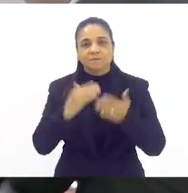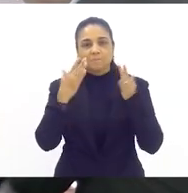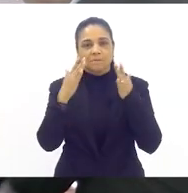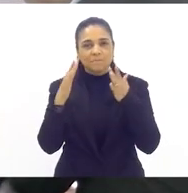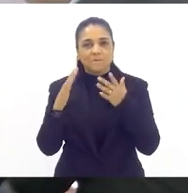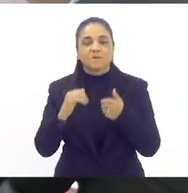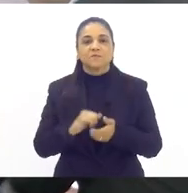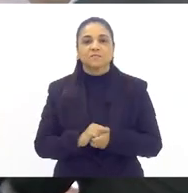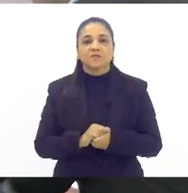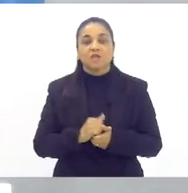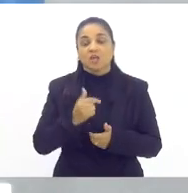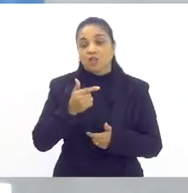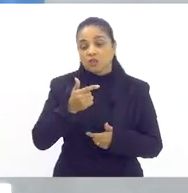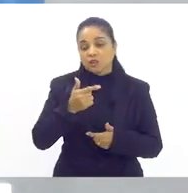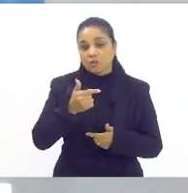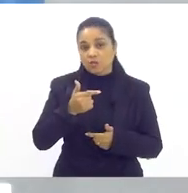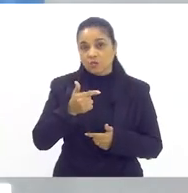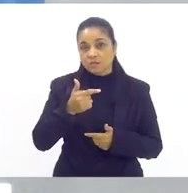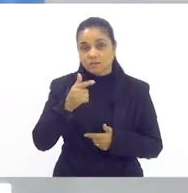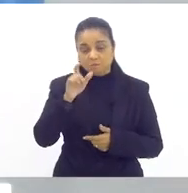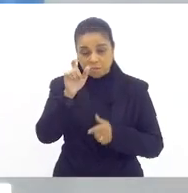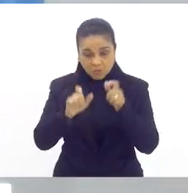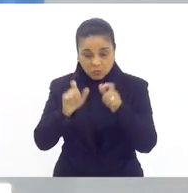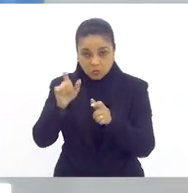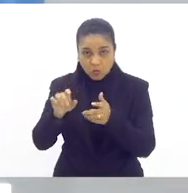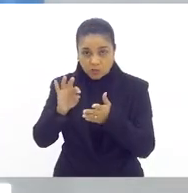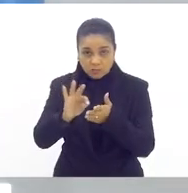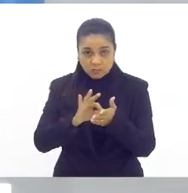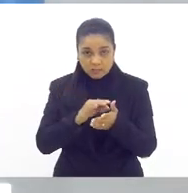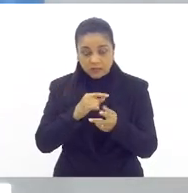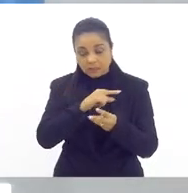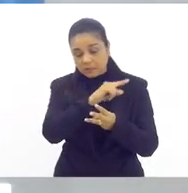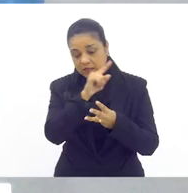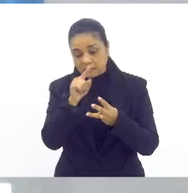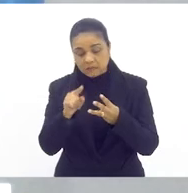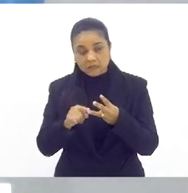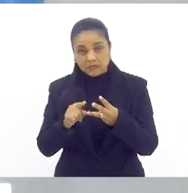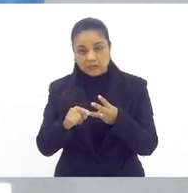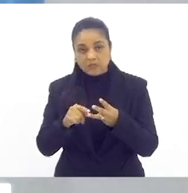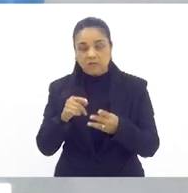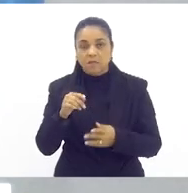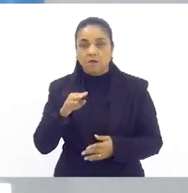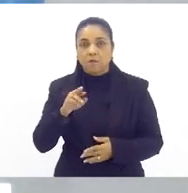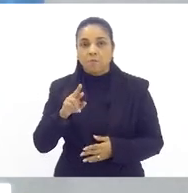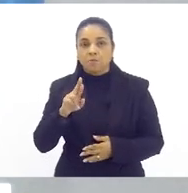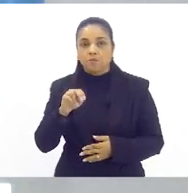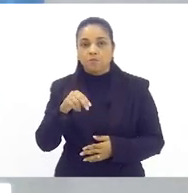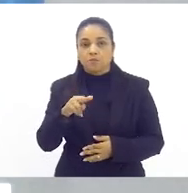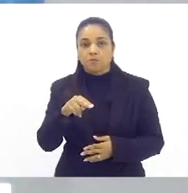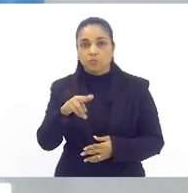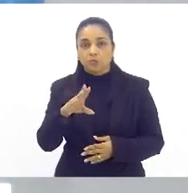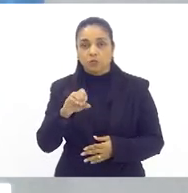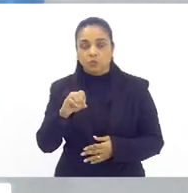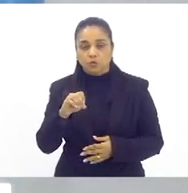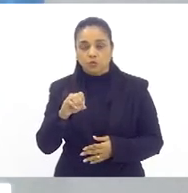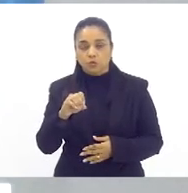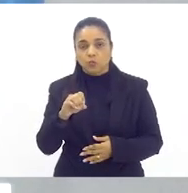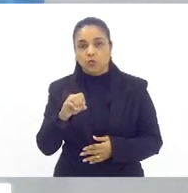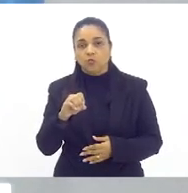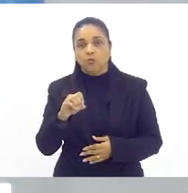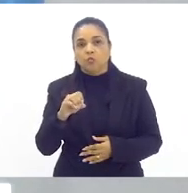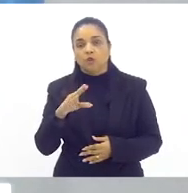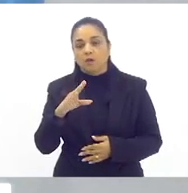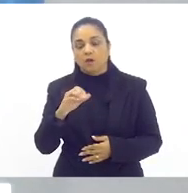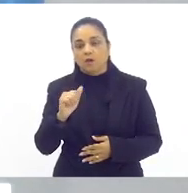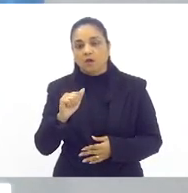nós temos 12 pessoas inscritas e o terceiro a falar é Bruno de Alcântara você responde três minutos para